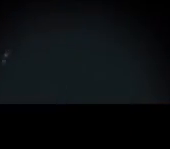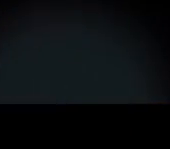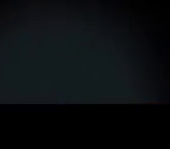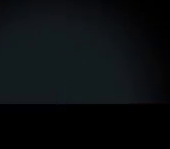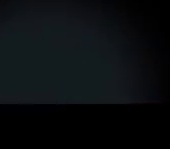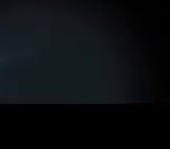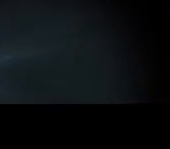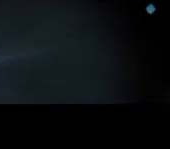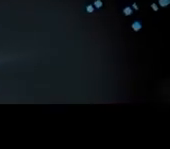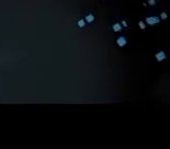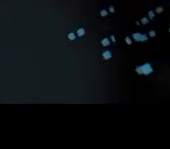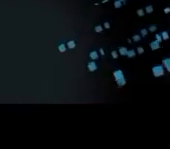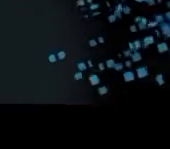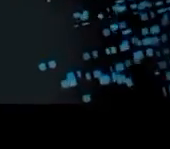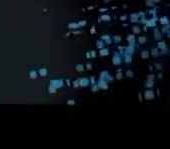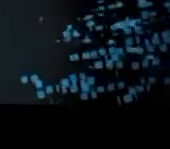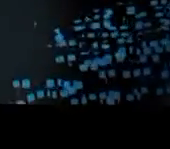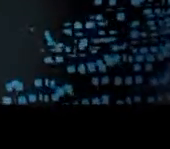Música